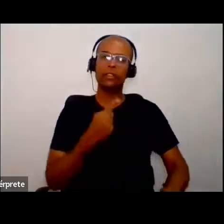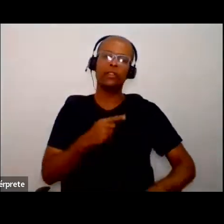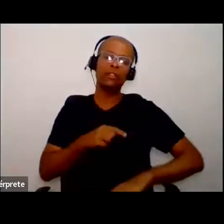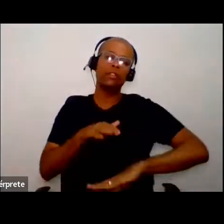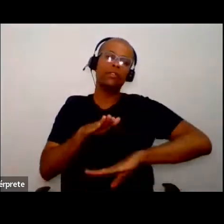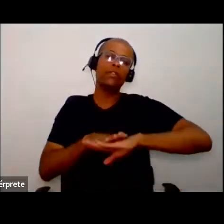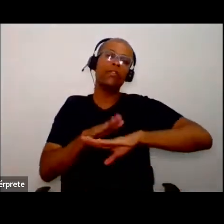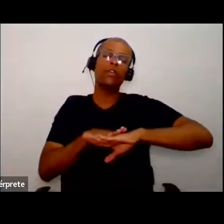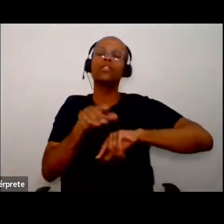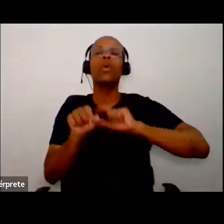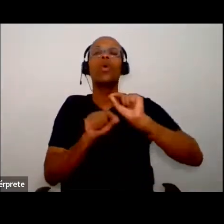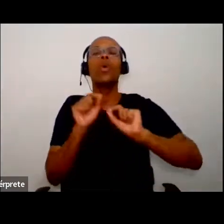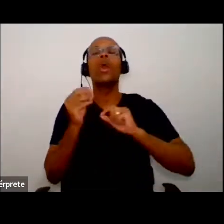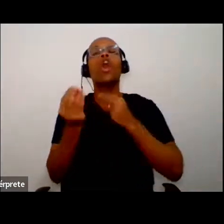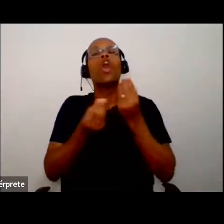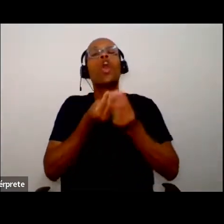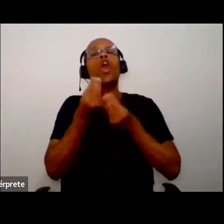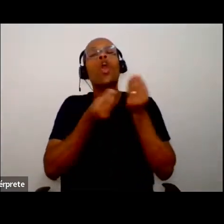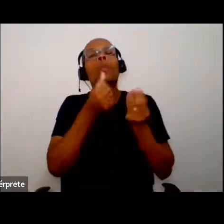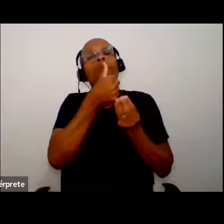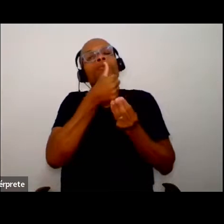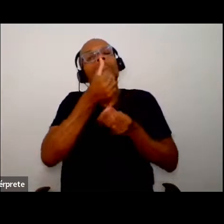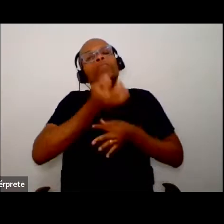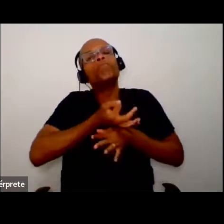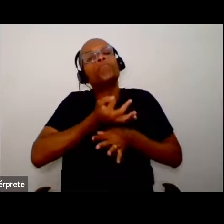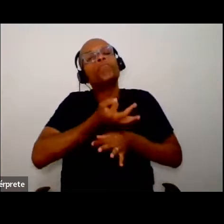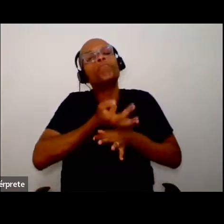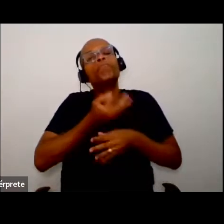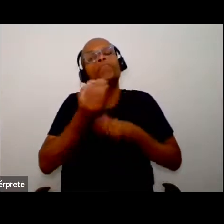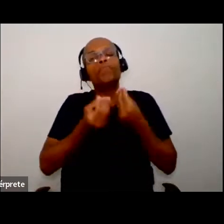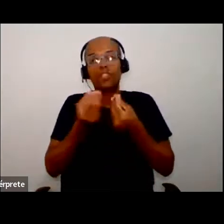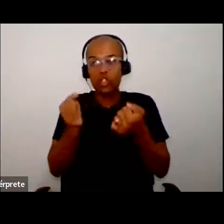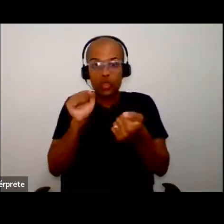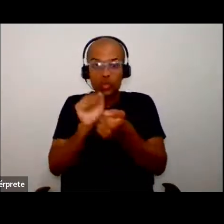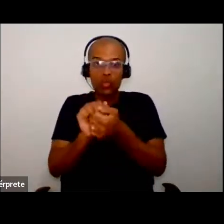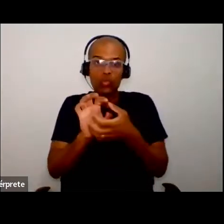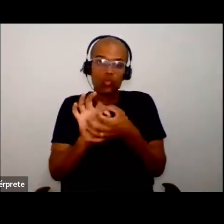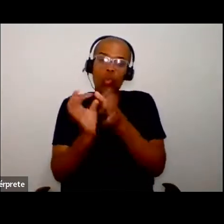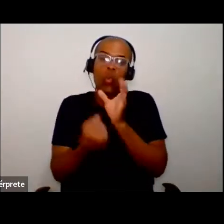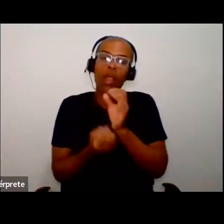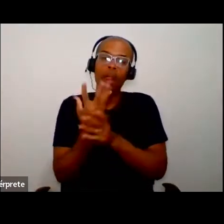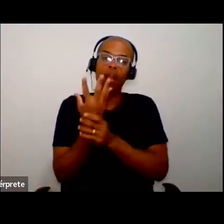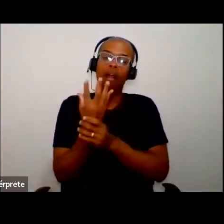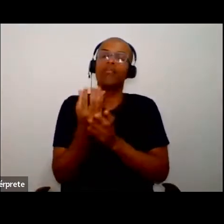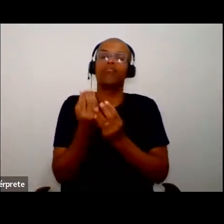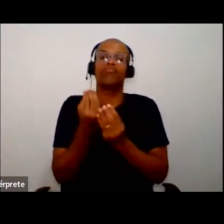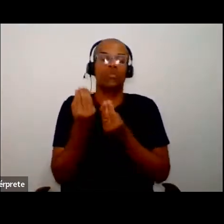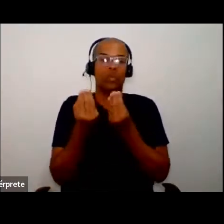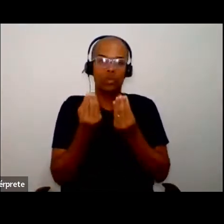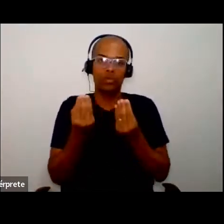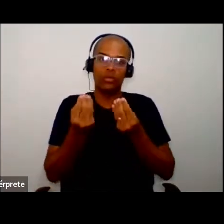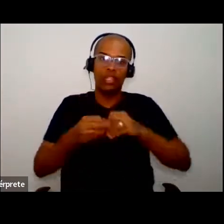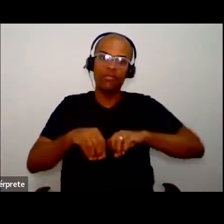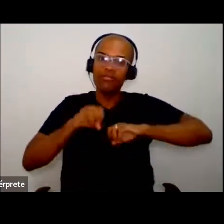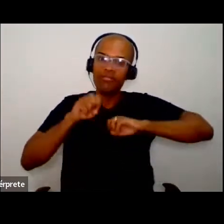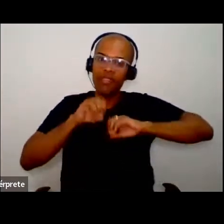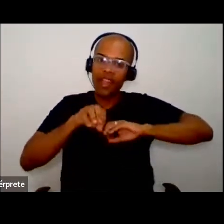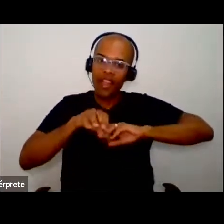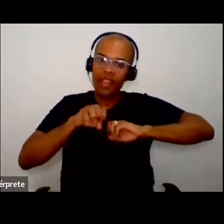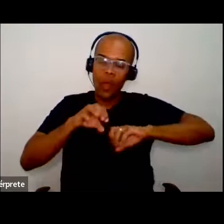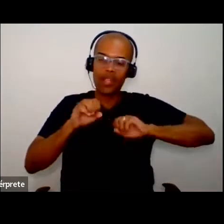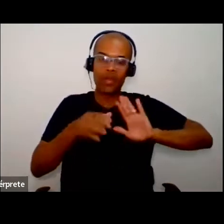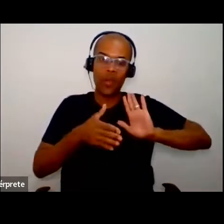pode resistir e criar juntos uns com os outros, e a partir da educação, principalmente com